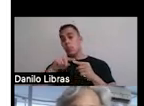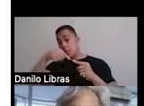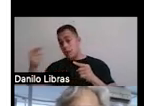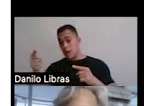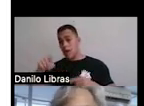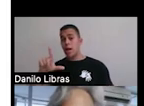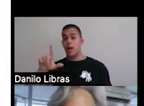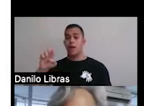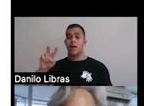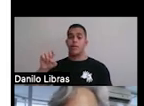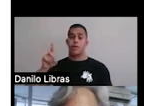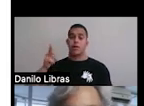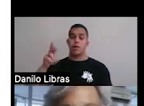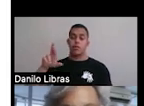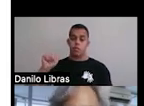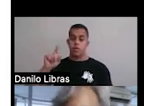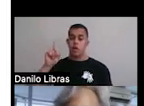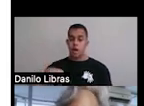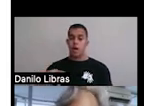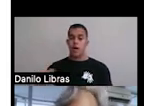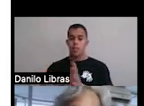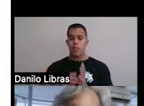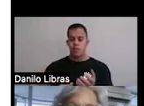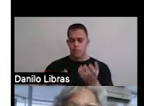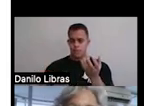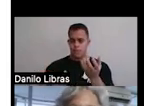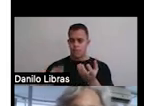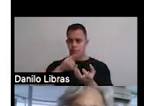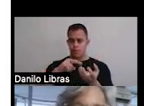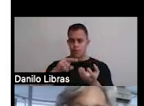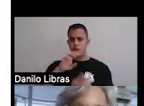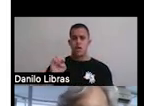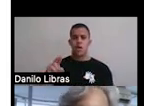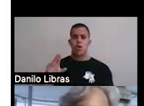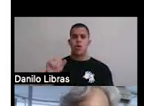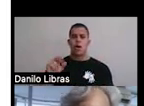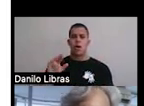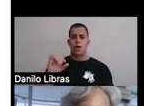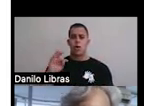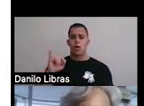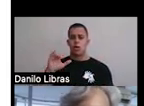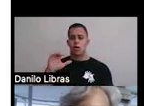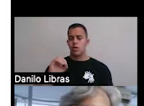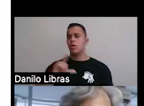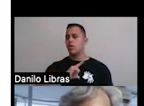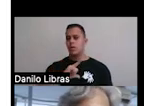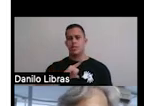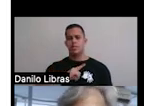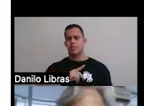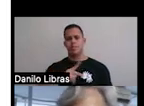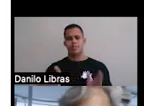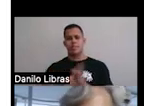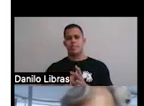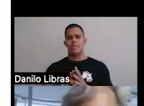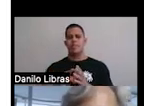um organismo eucariótico, que já tem núcleo e tem diversos cromossomas. A Haemophilus sem a influenza só tem